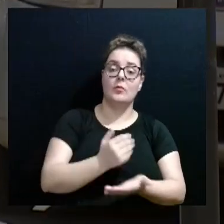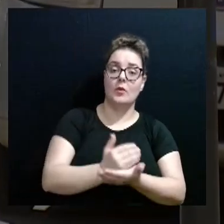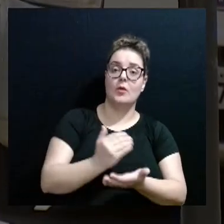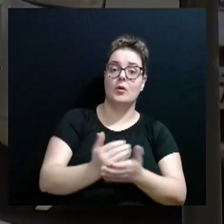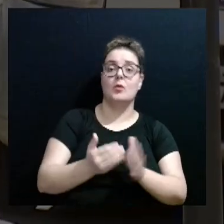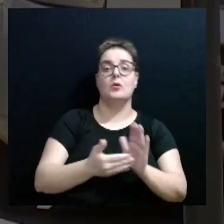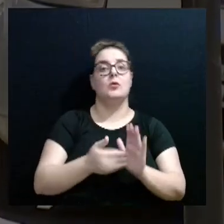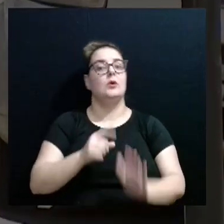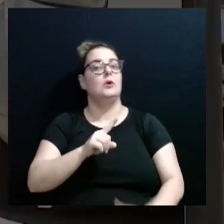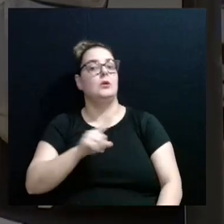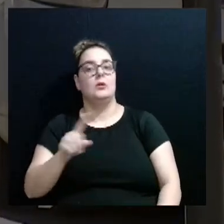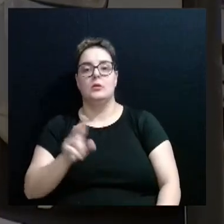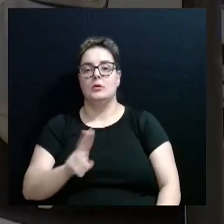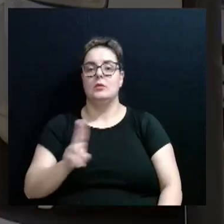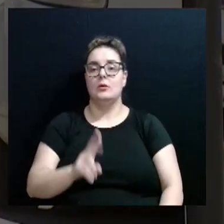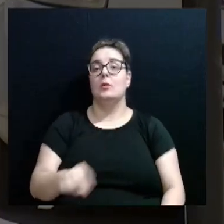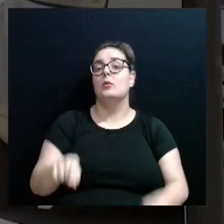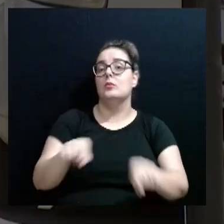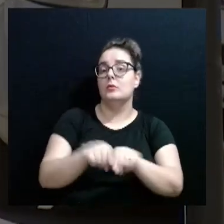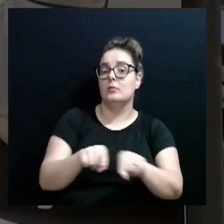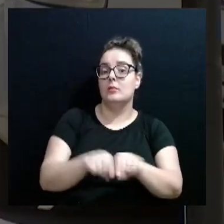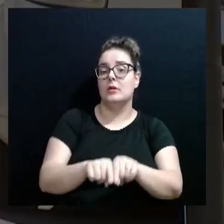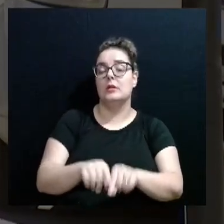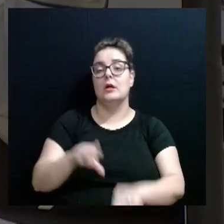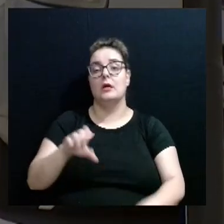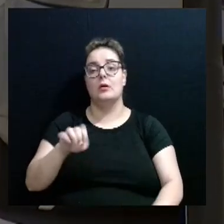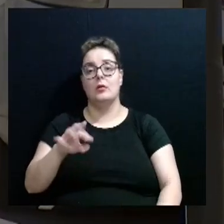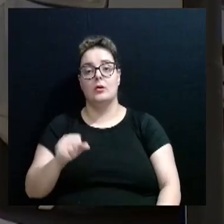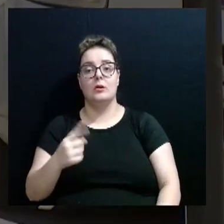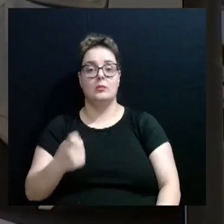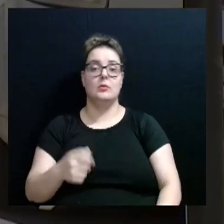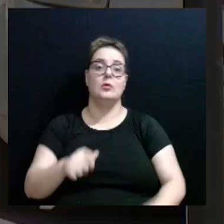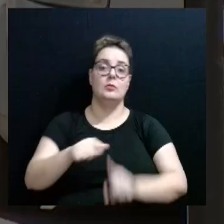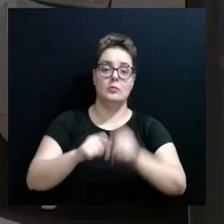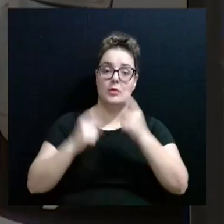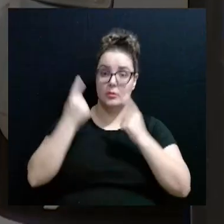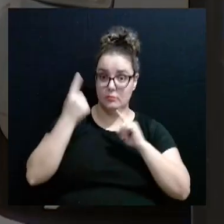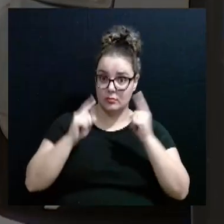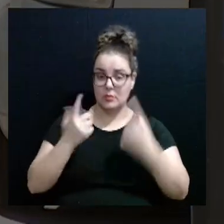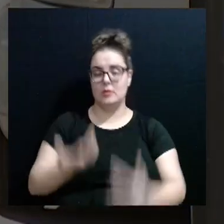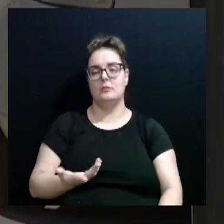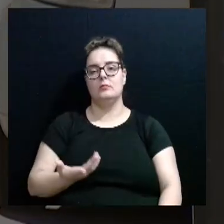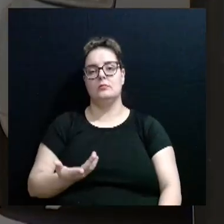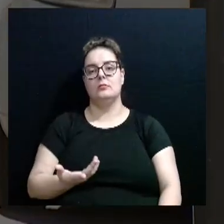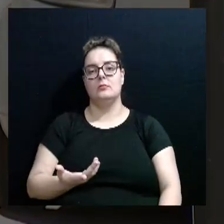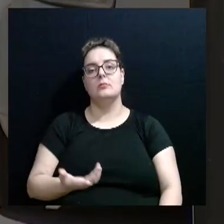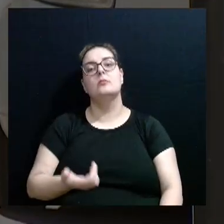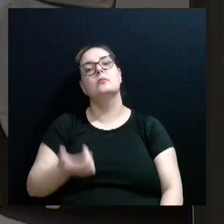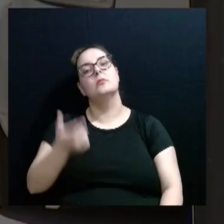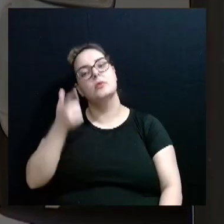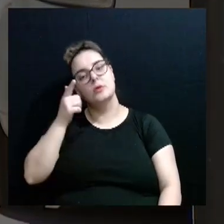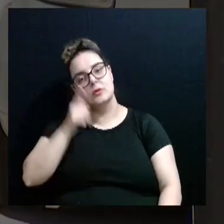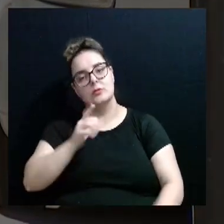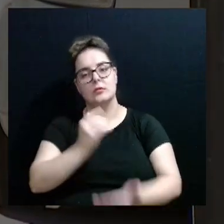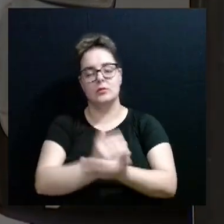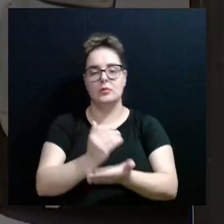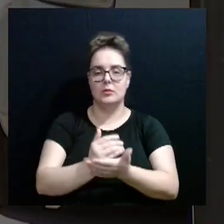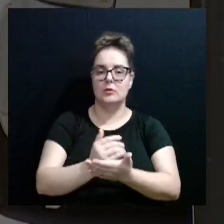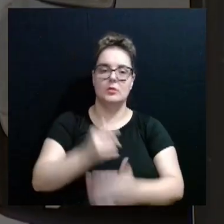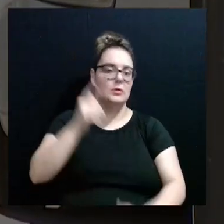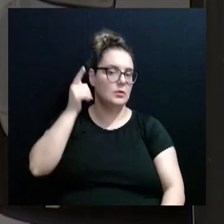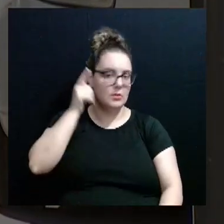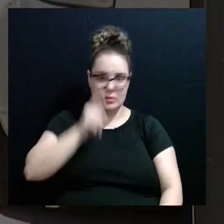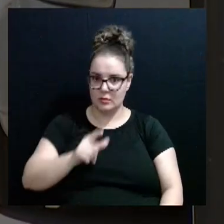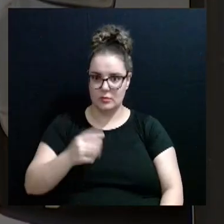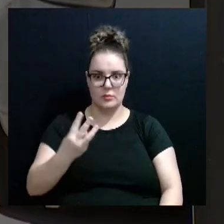aplicado. Ou também na cota única é possível no mês de fevereiro, mas sem conseguir novamente parcelamento e não contando com os 3% de desconto.